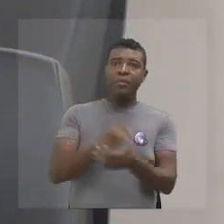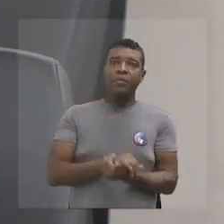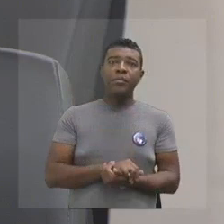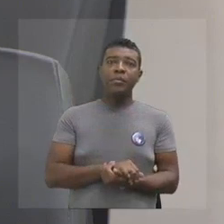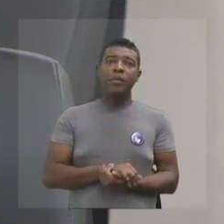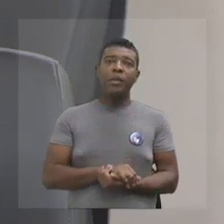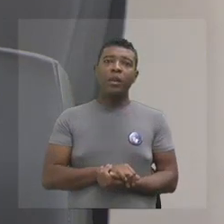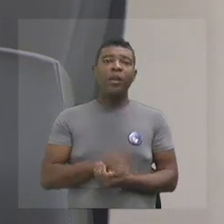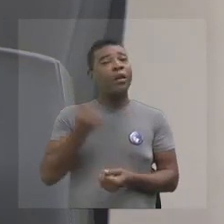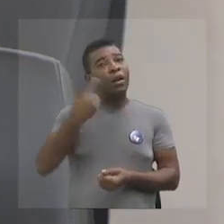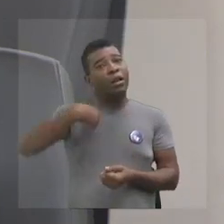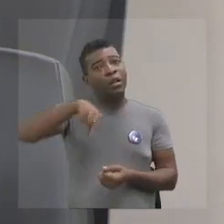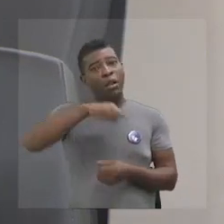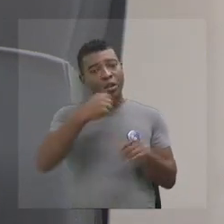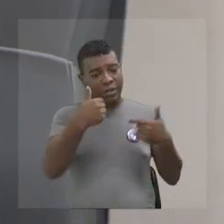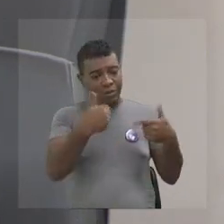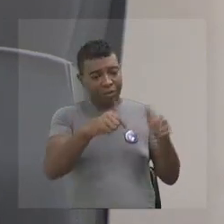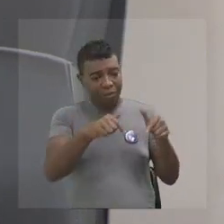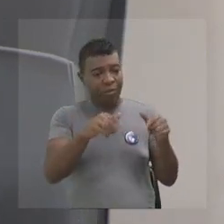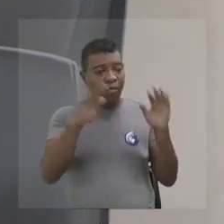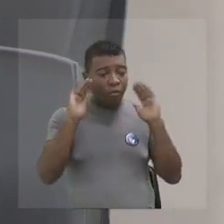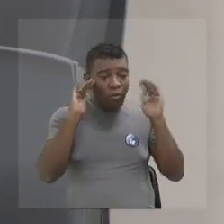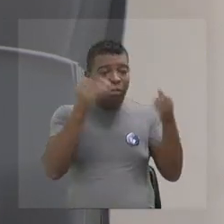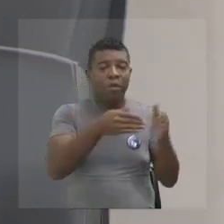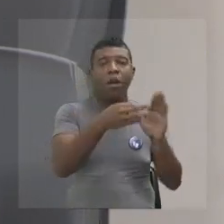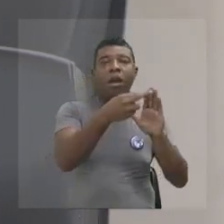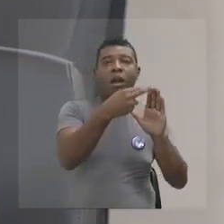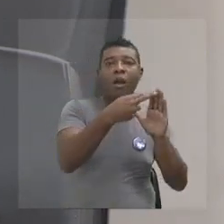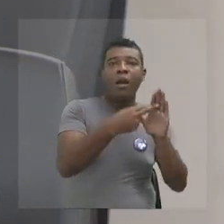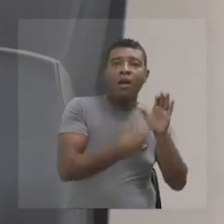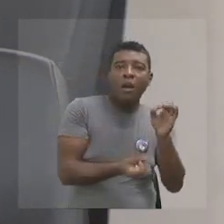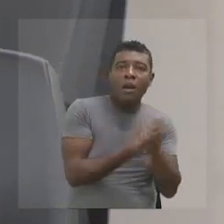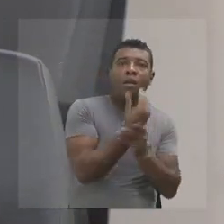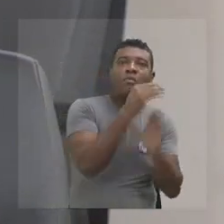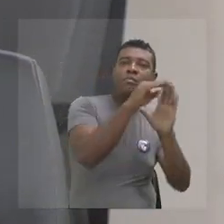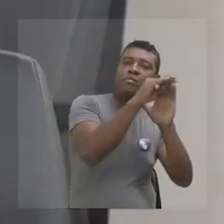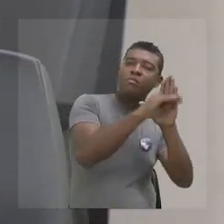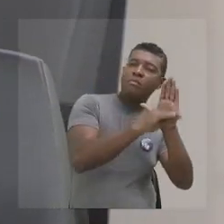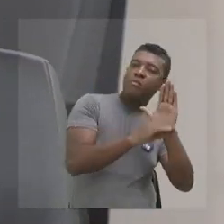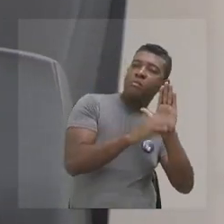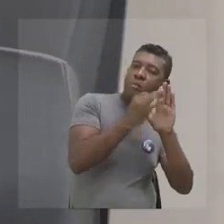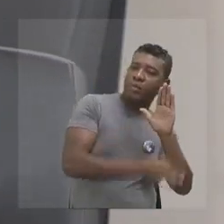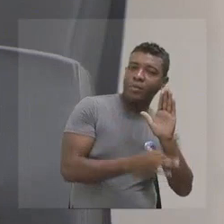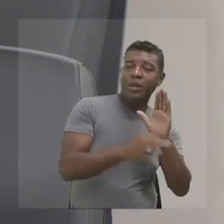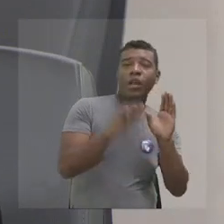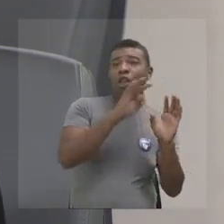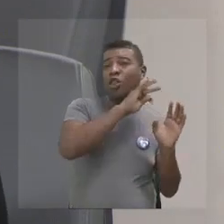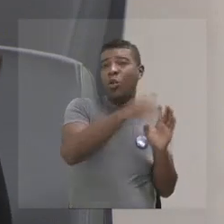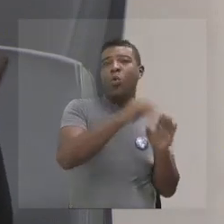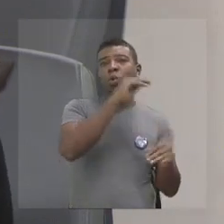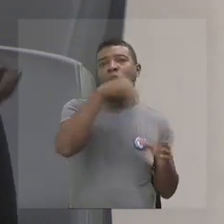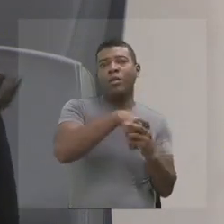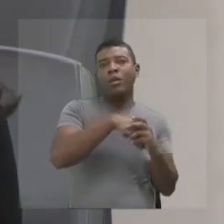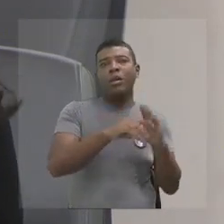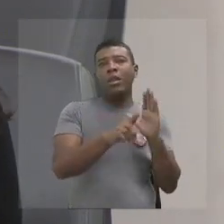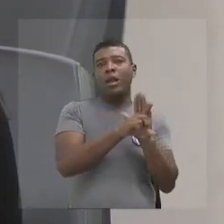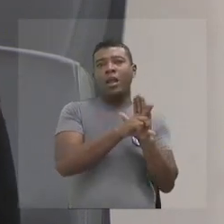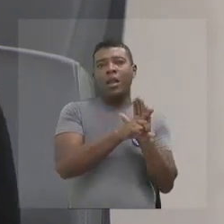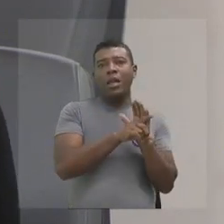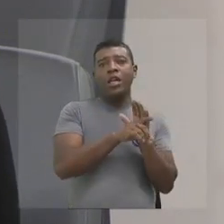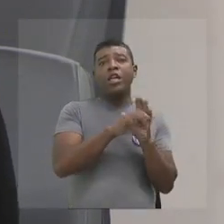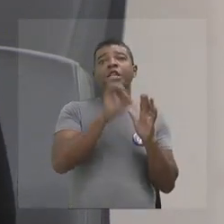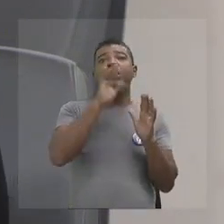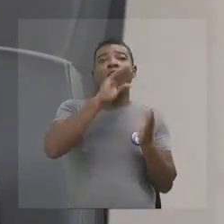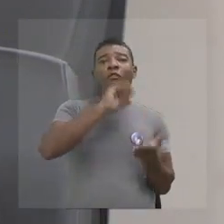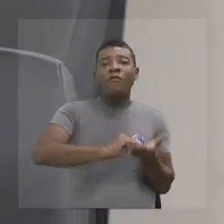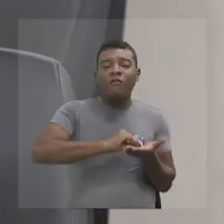nós trabalhamos fortemente na regulamentação é de todos os pontos dessa lei apenas um ainda encontra-se pendente